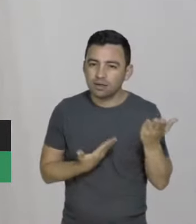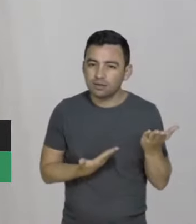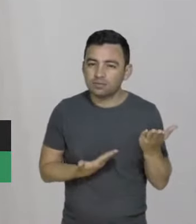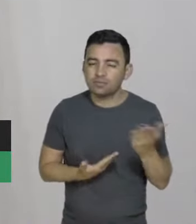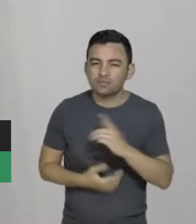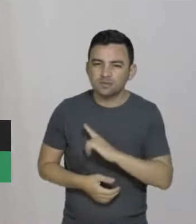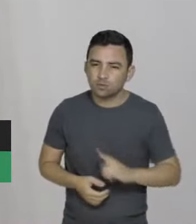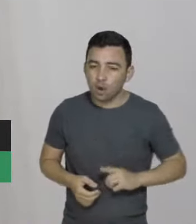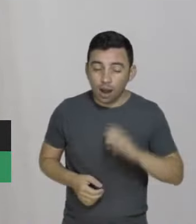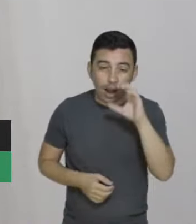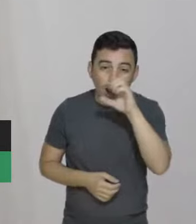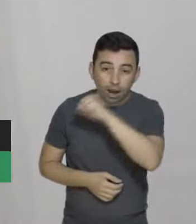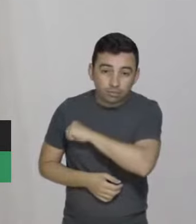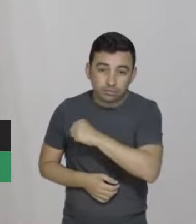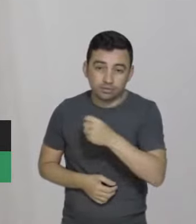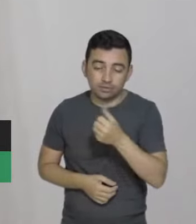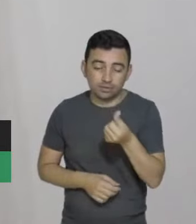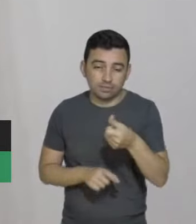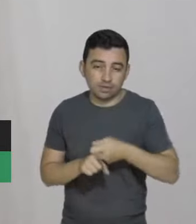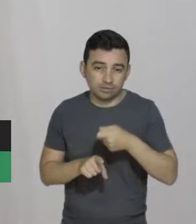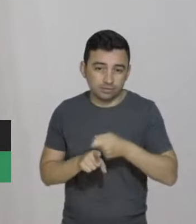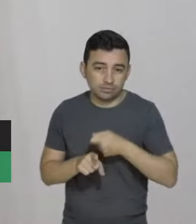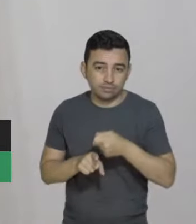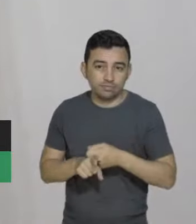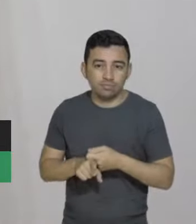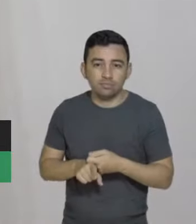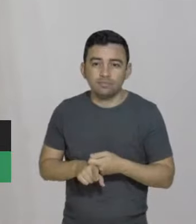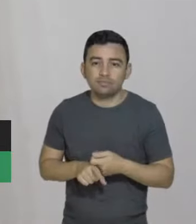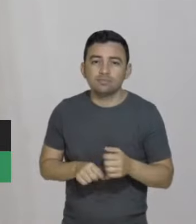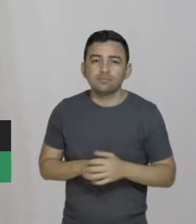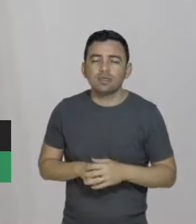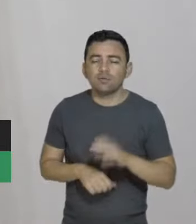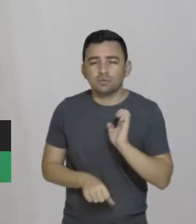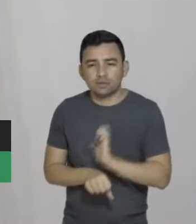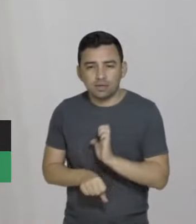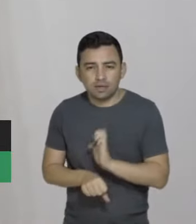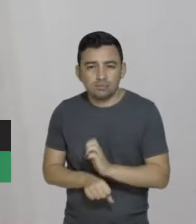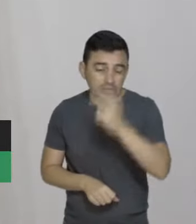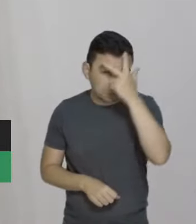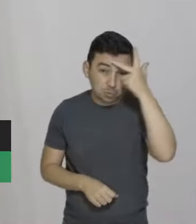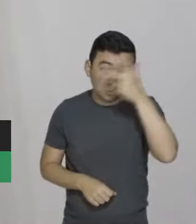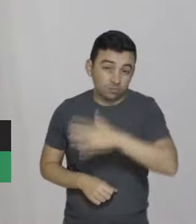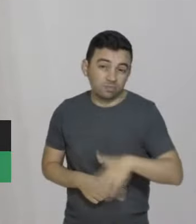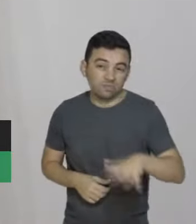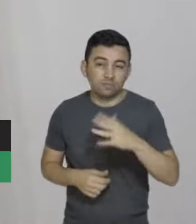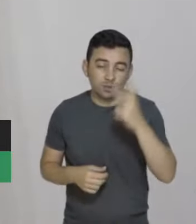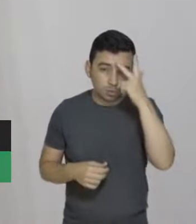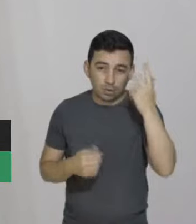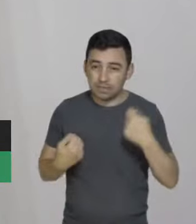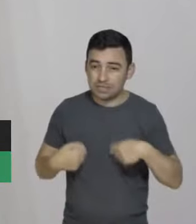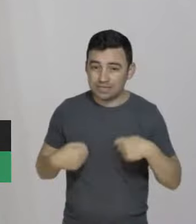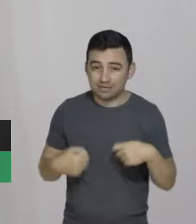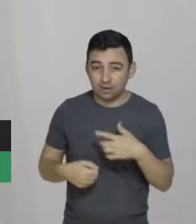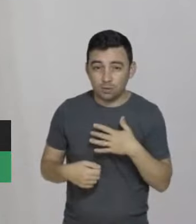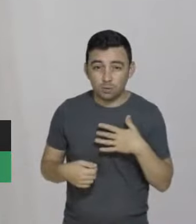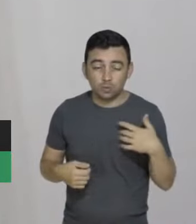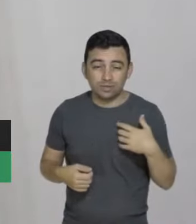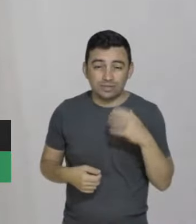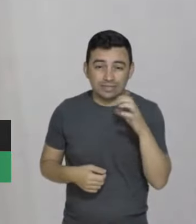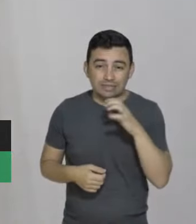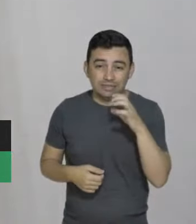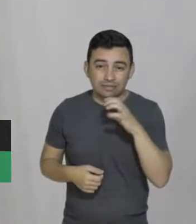em 6 meses. Isso é muito importante para o estado, para as pessoas, porque quem necessita de saúde tem pressa, mas